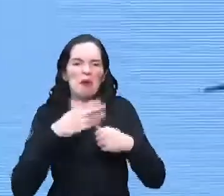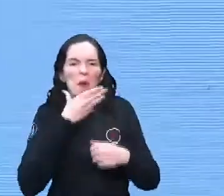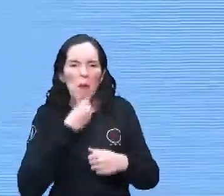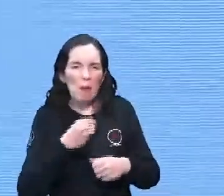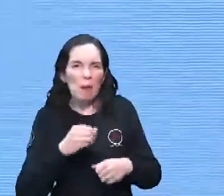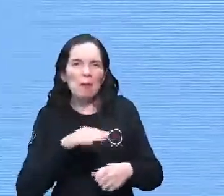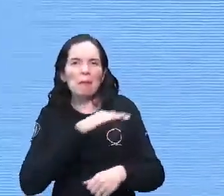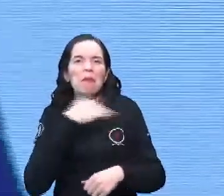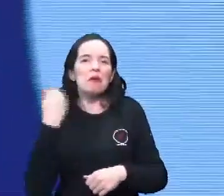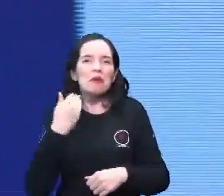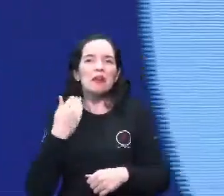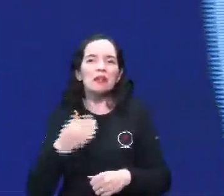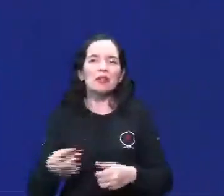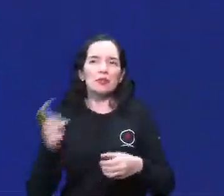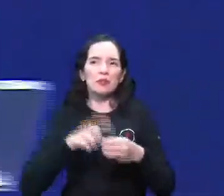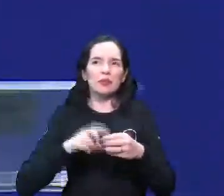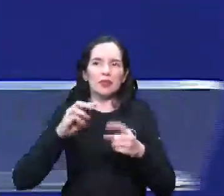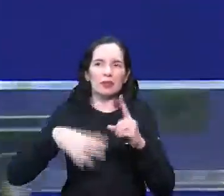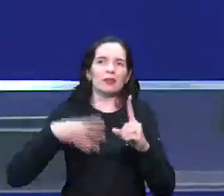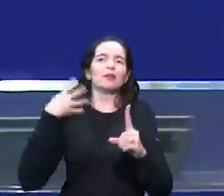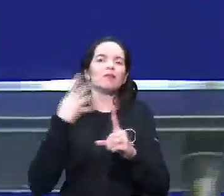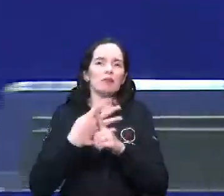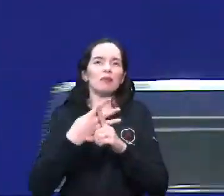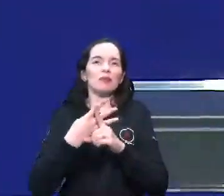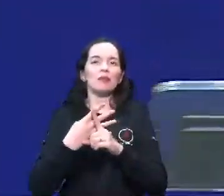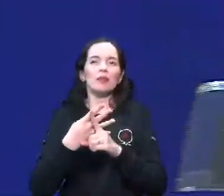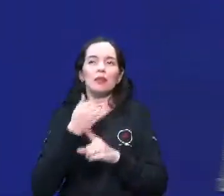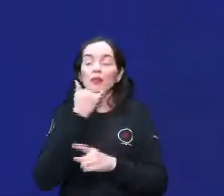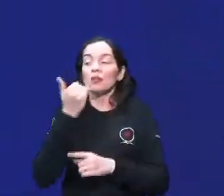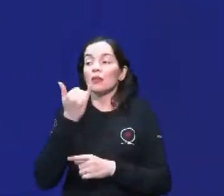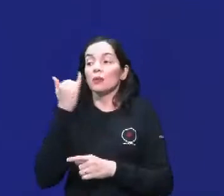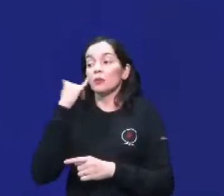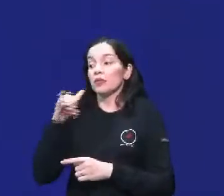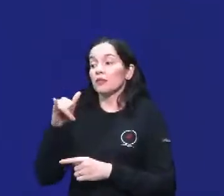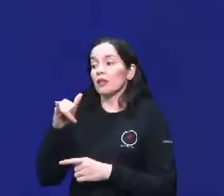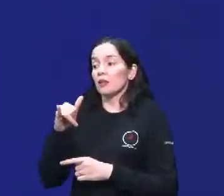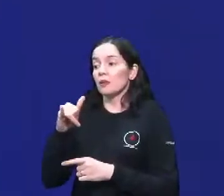devolver 4 vezes mais. E de repente Natan fala, esse cara é você.